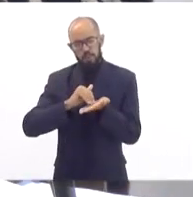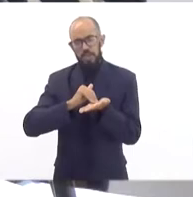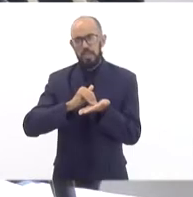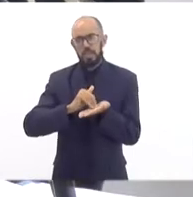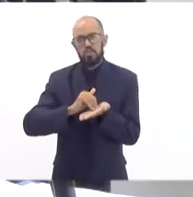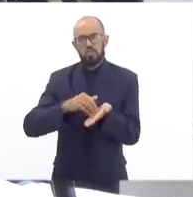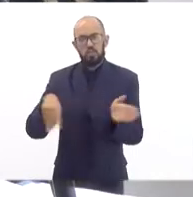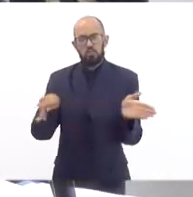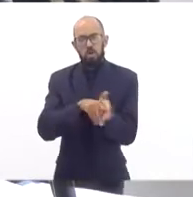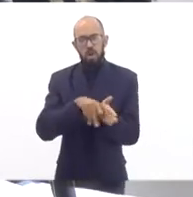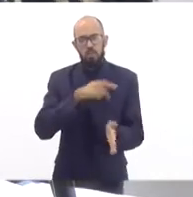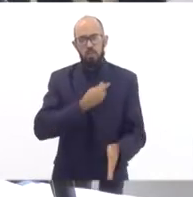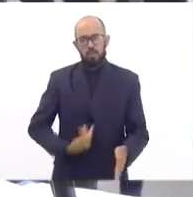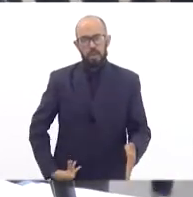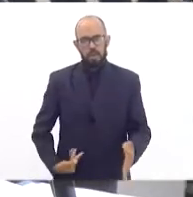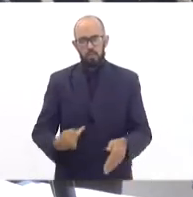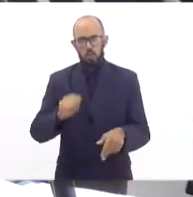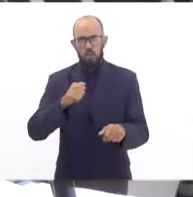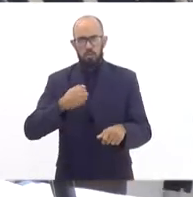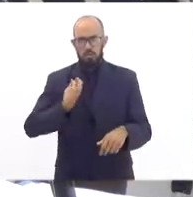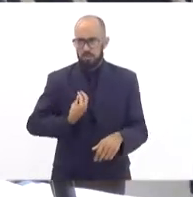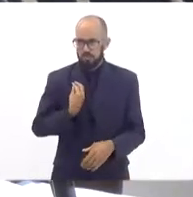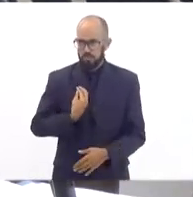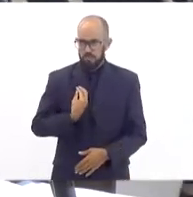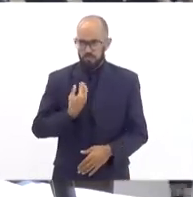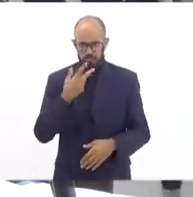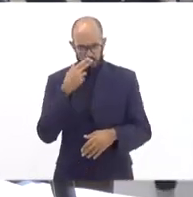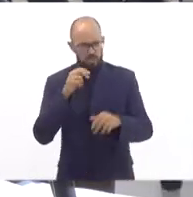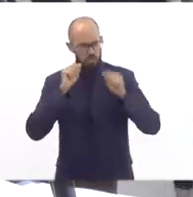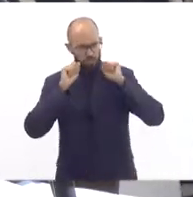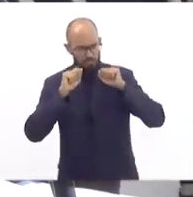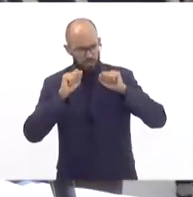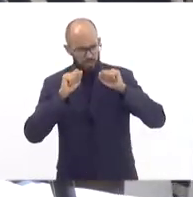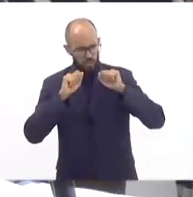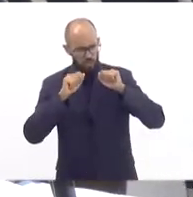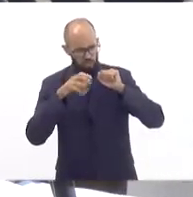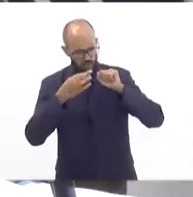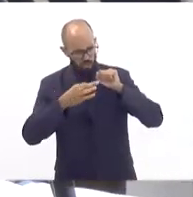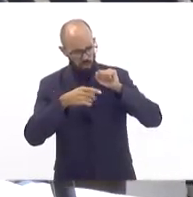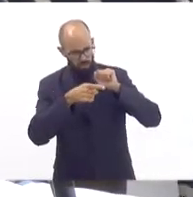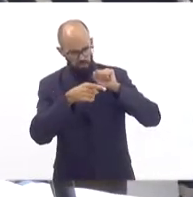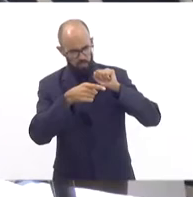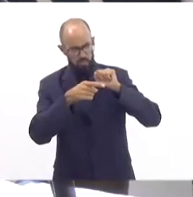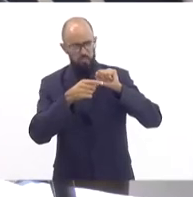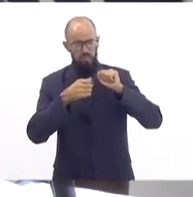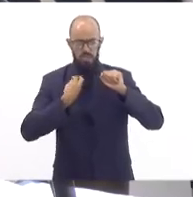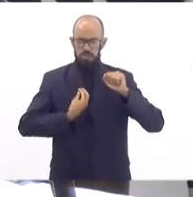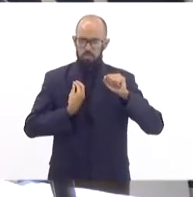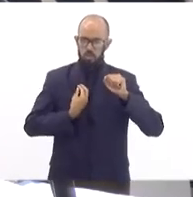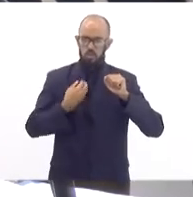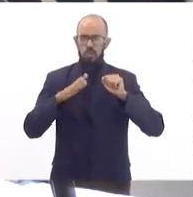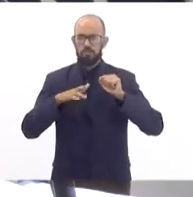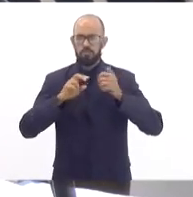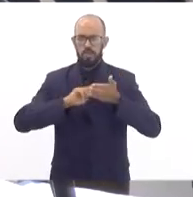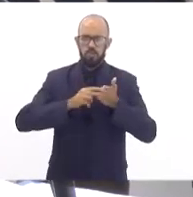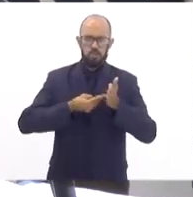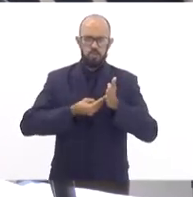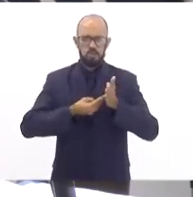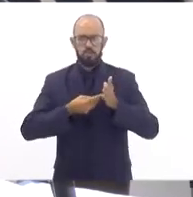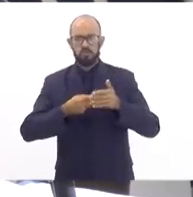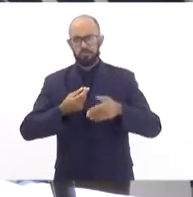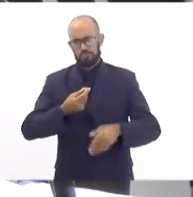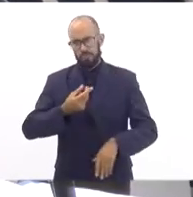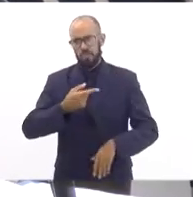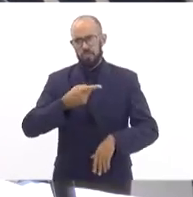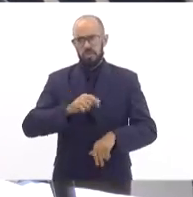também, que em algum momento parece que a assessoria do governador participou, né, diretamente, enfim, inclusive na renovação